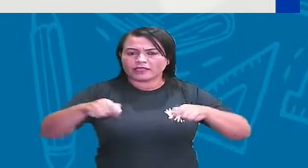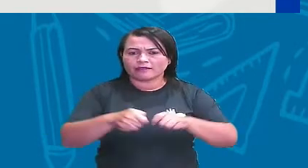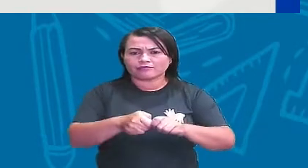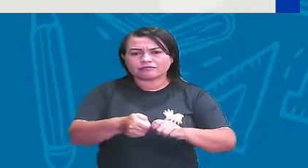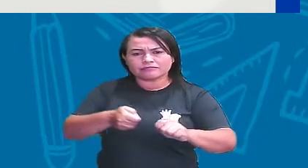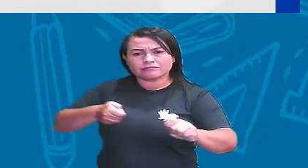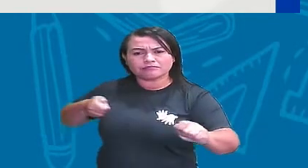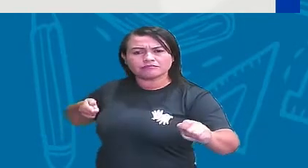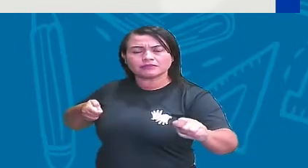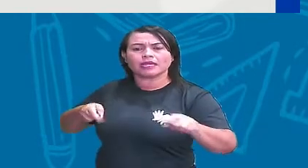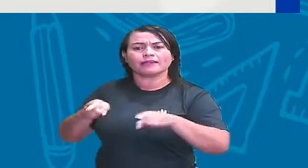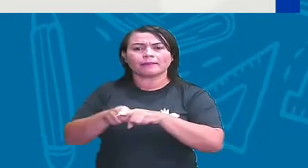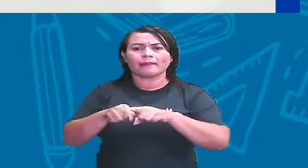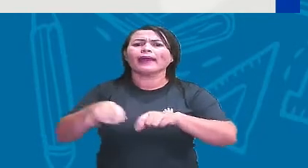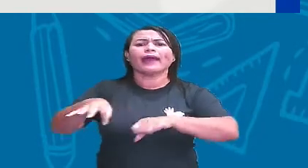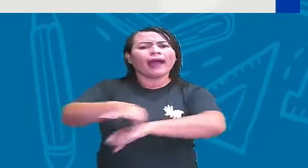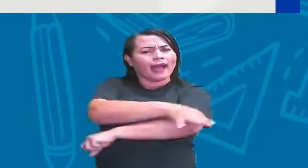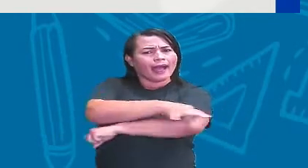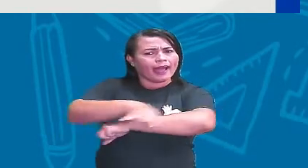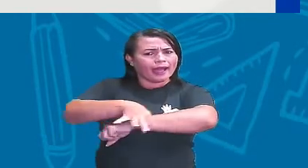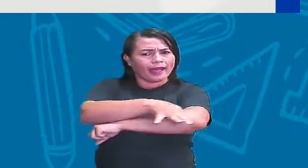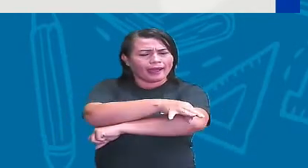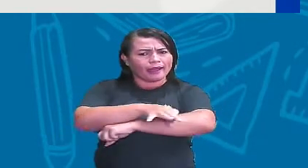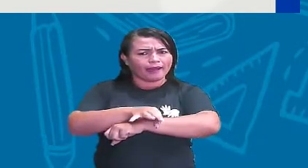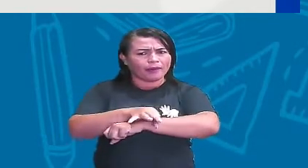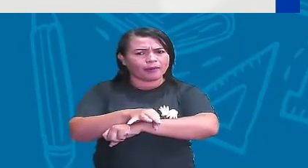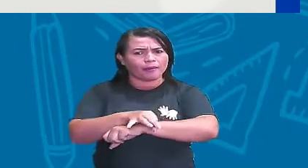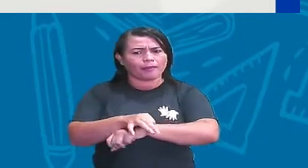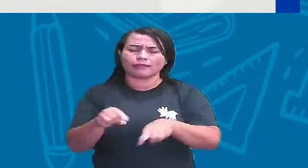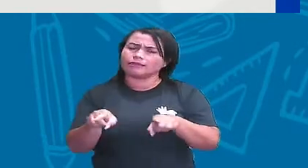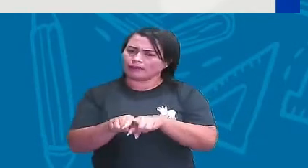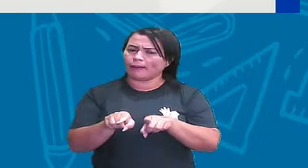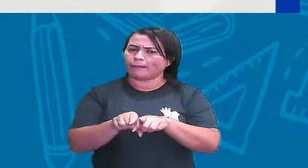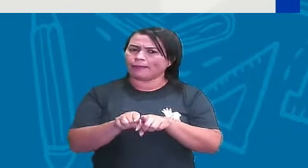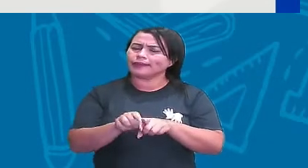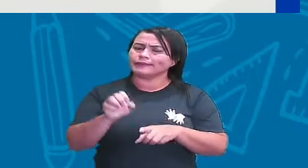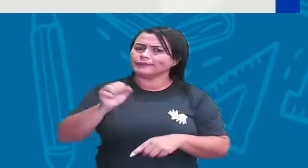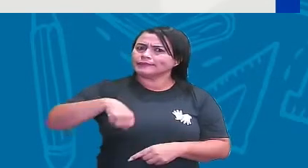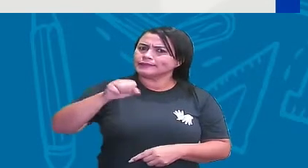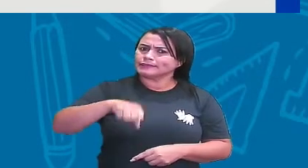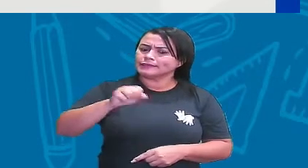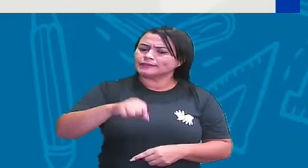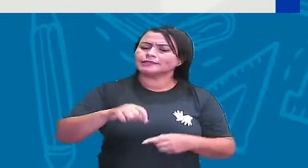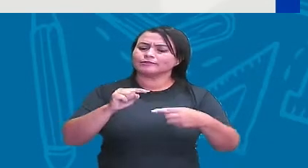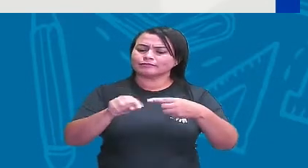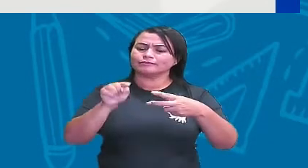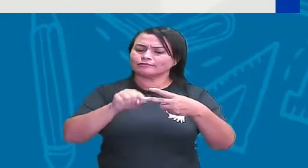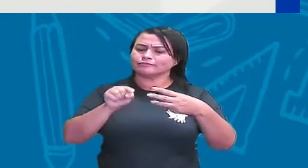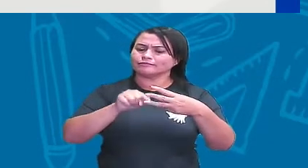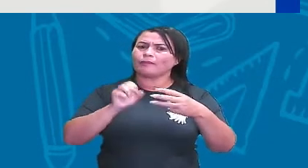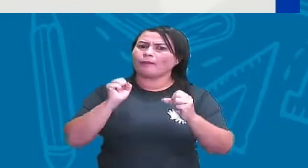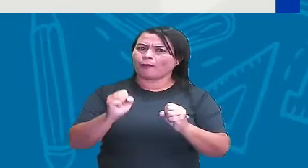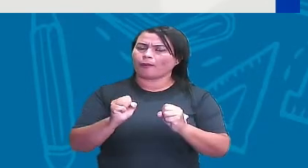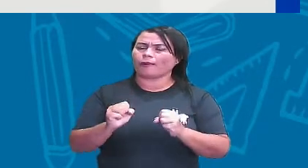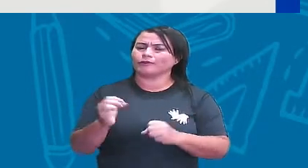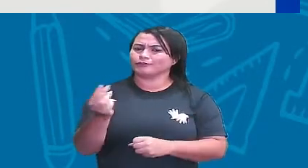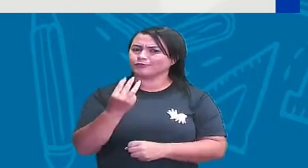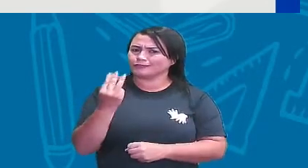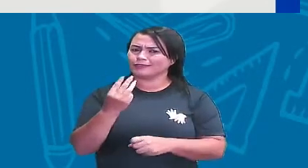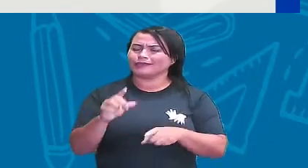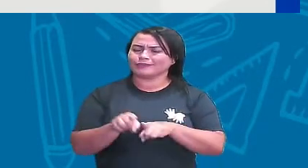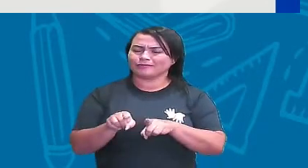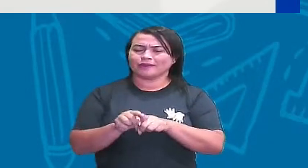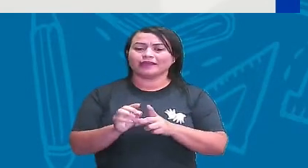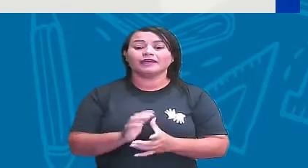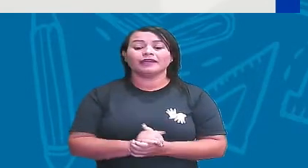pode me dizer, professora, a régua também me diz aí que eu posso medir um comprimento. Sim, a régua também, tá?